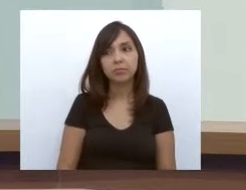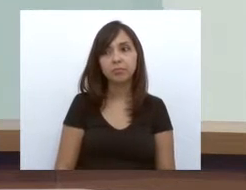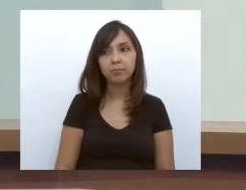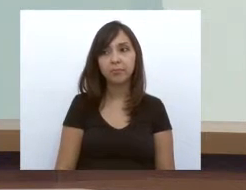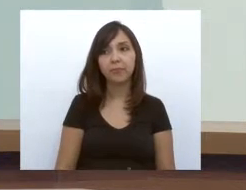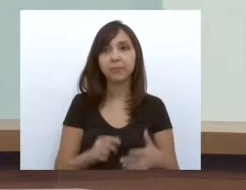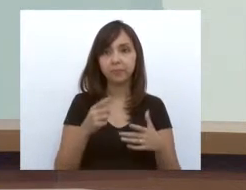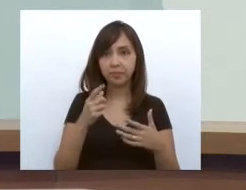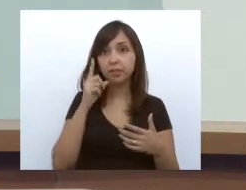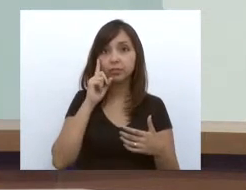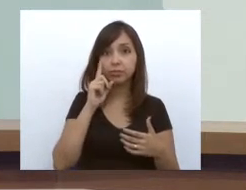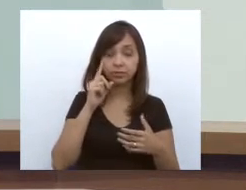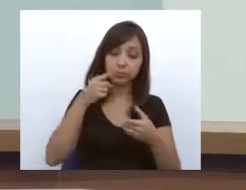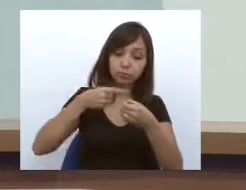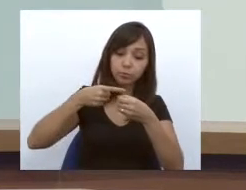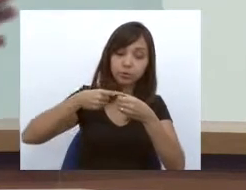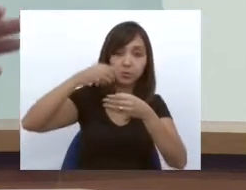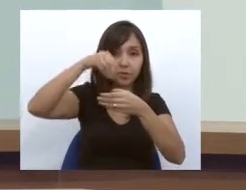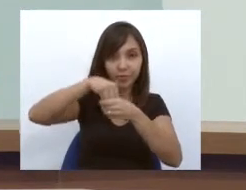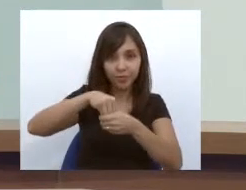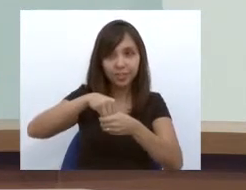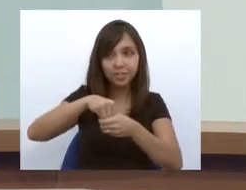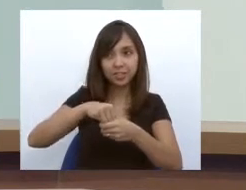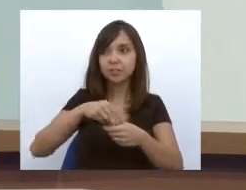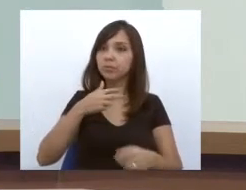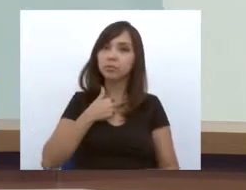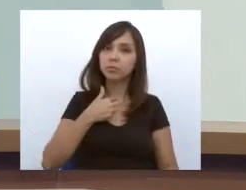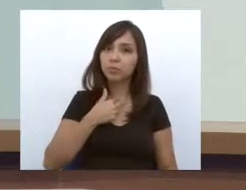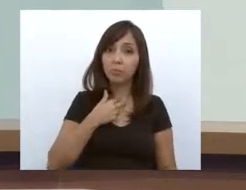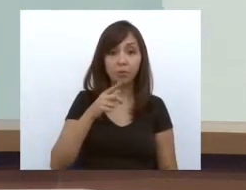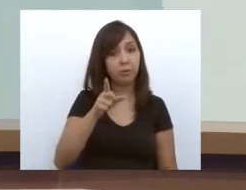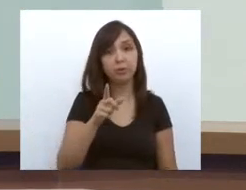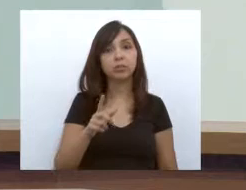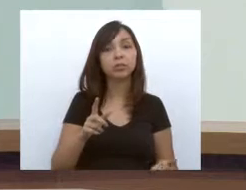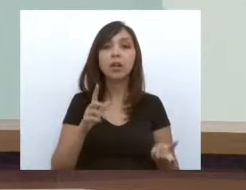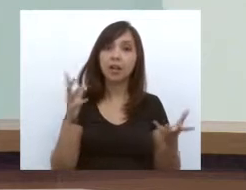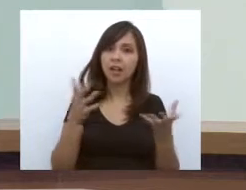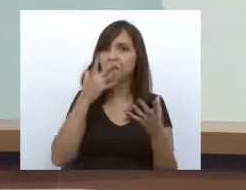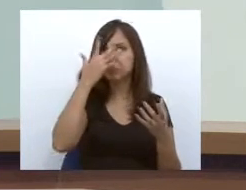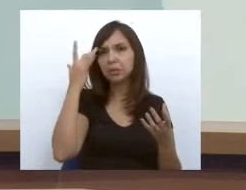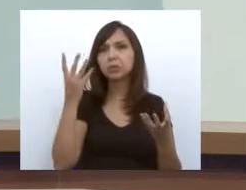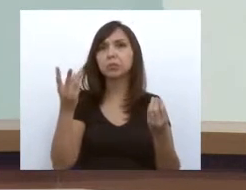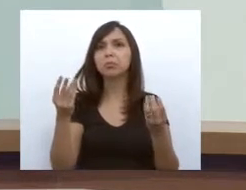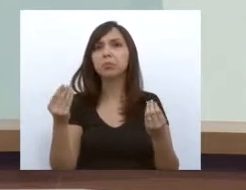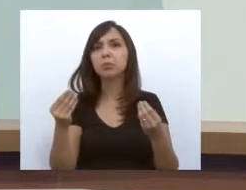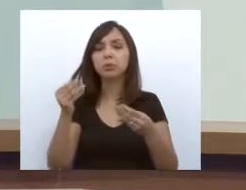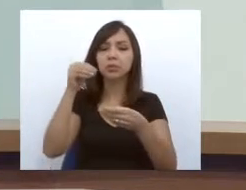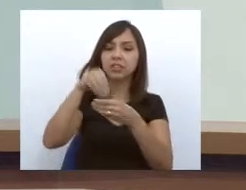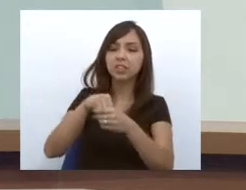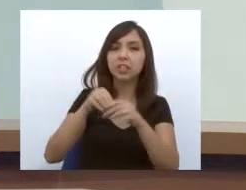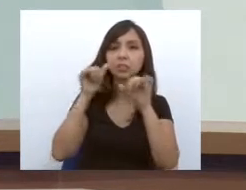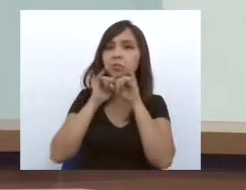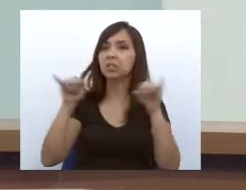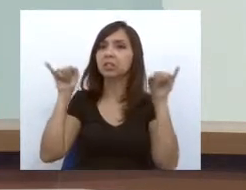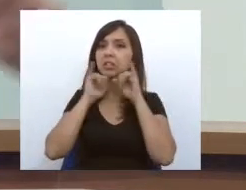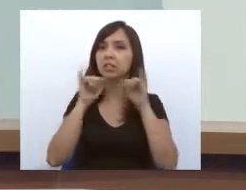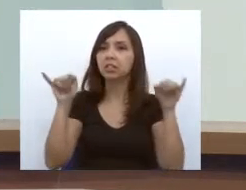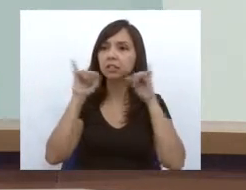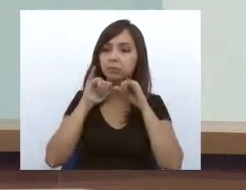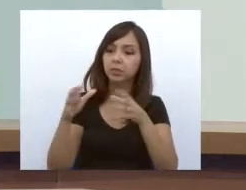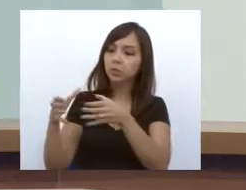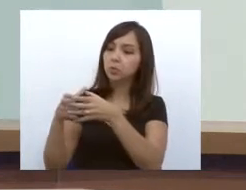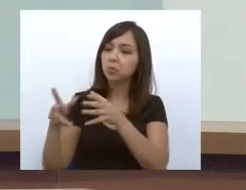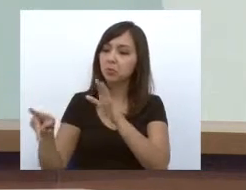as eleições municipais, é proibido você ter cabo eleitoral. Ali não. Ali tinha pessoas dentro das escolas fazendo campanha para o seu